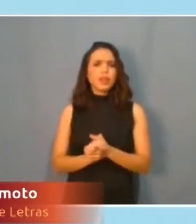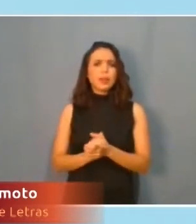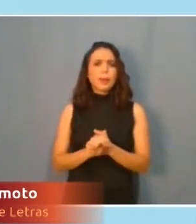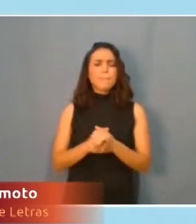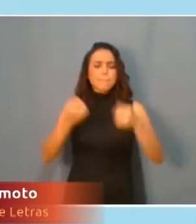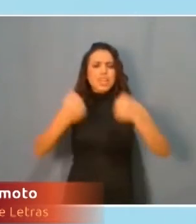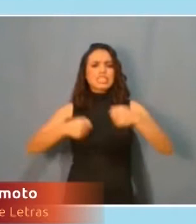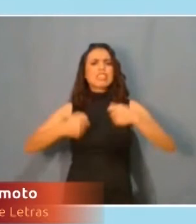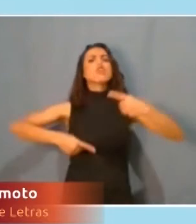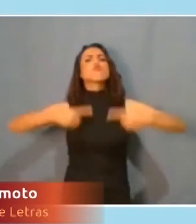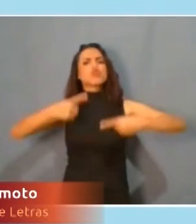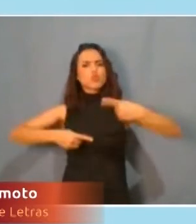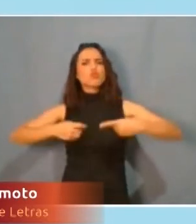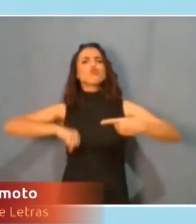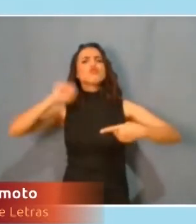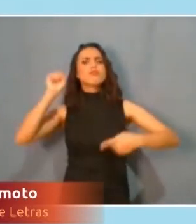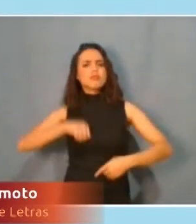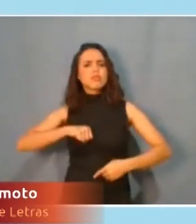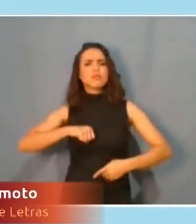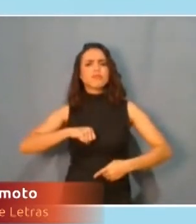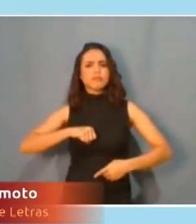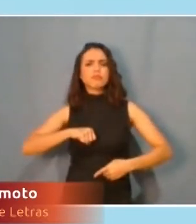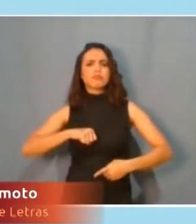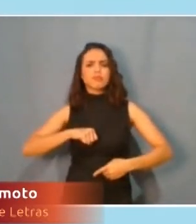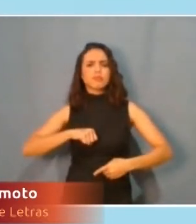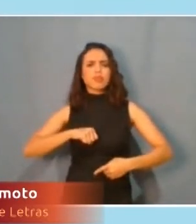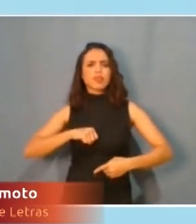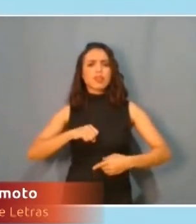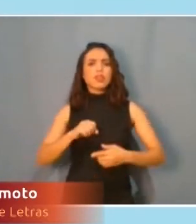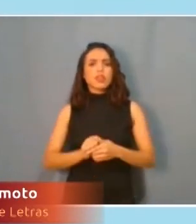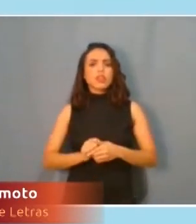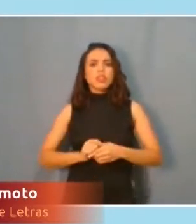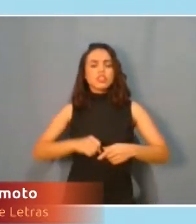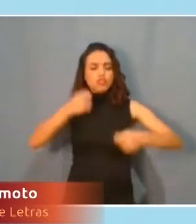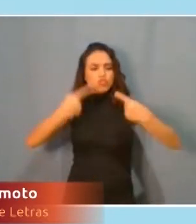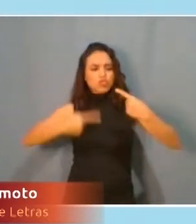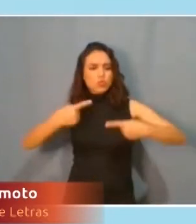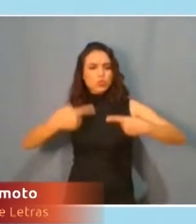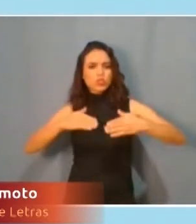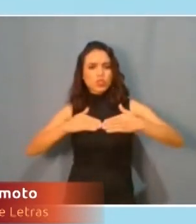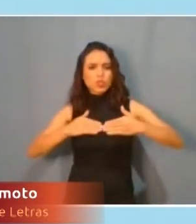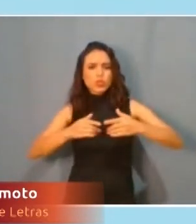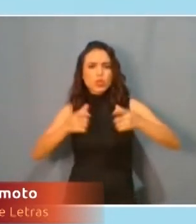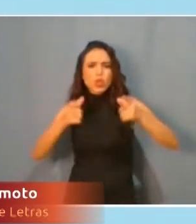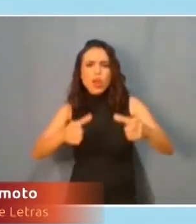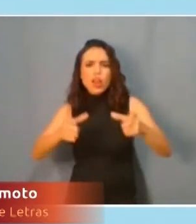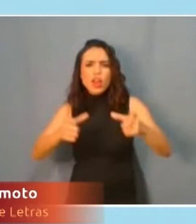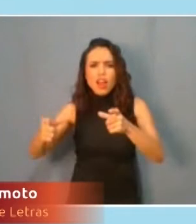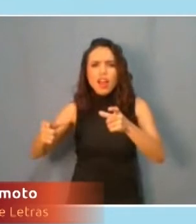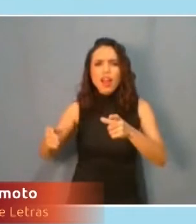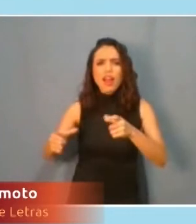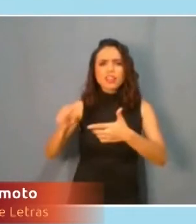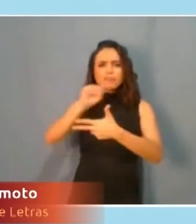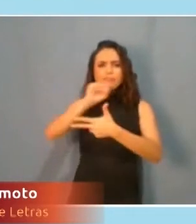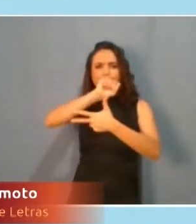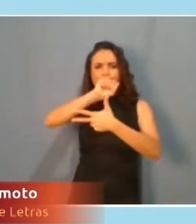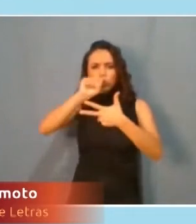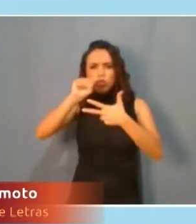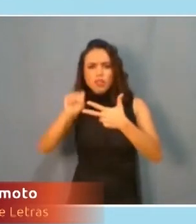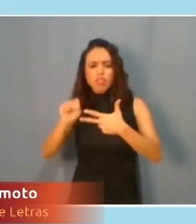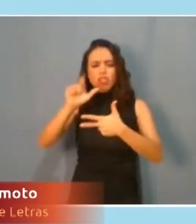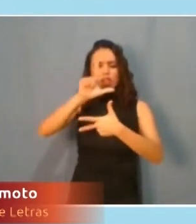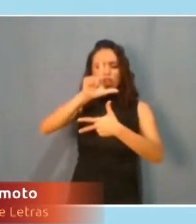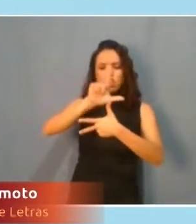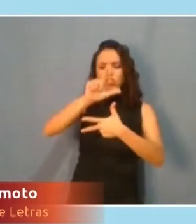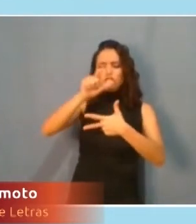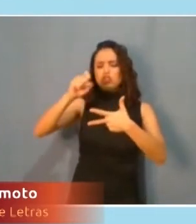hoje discussões dentro dos âmbitos mais altos, né, tanto do legislativo, o judiciário, o executivo,